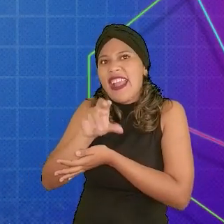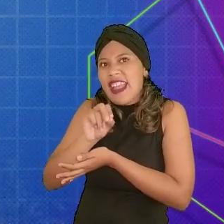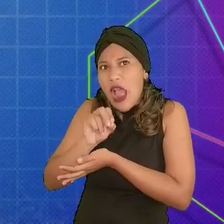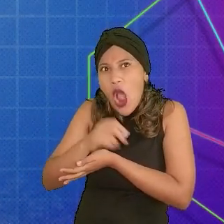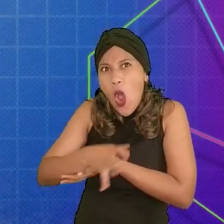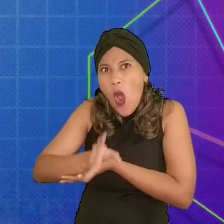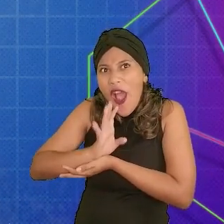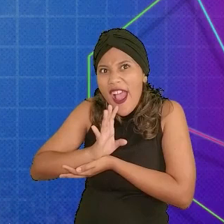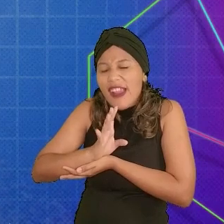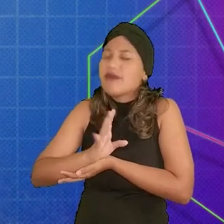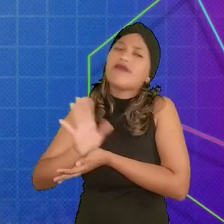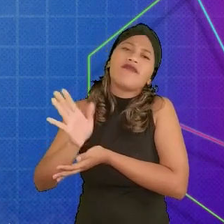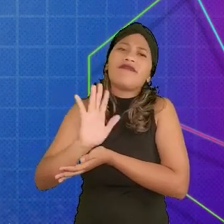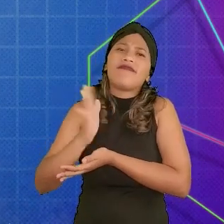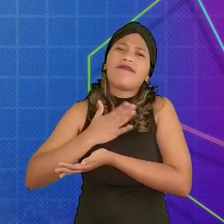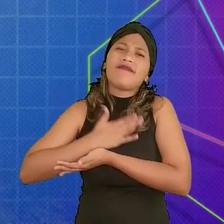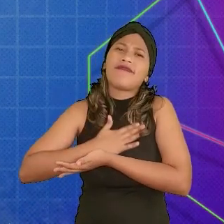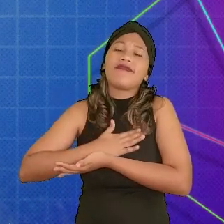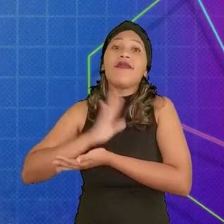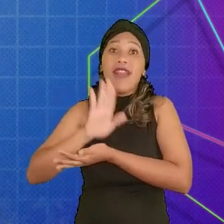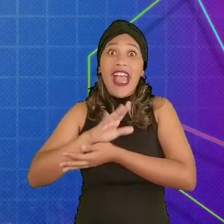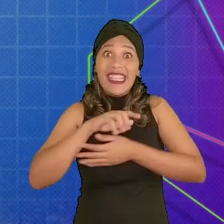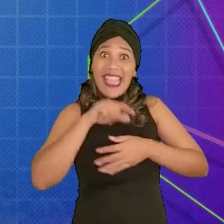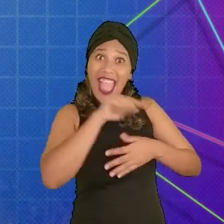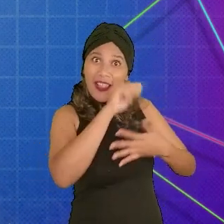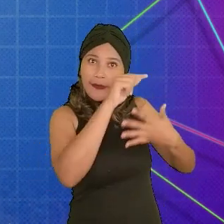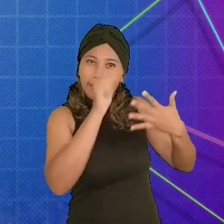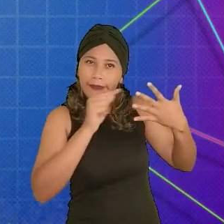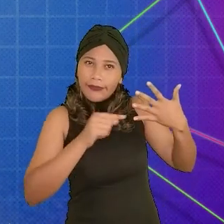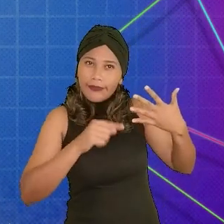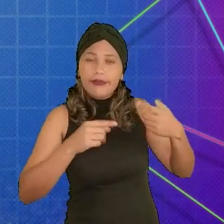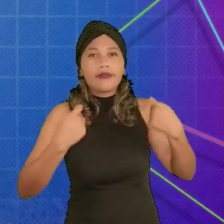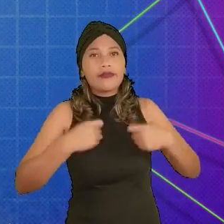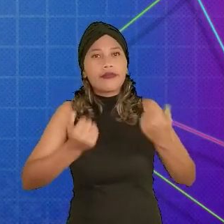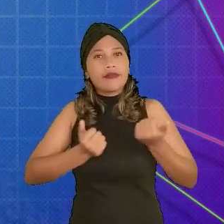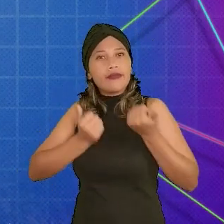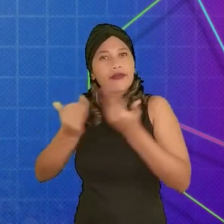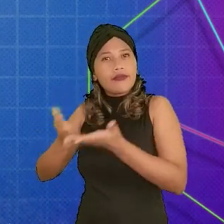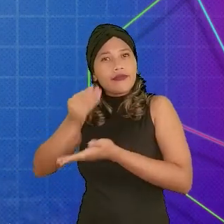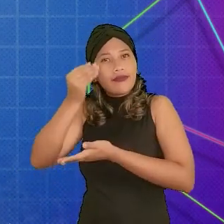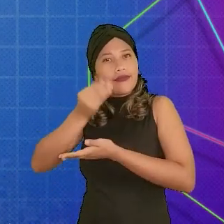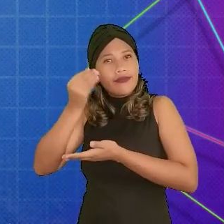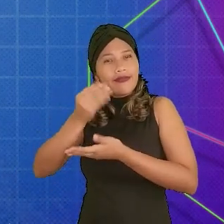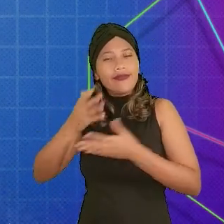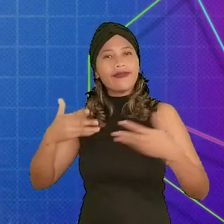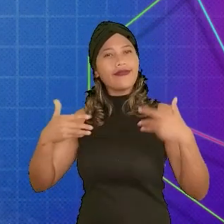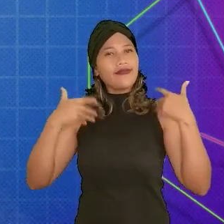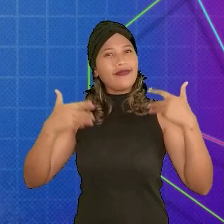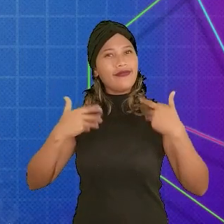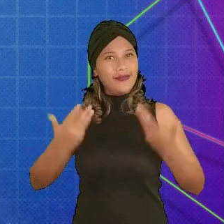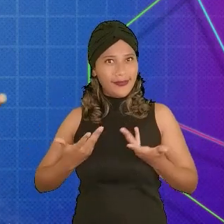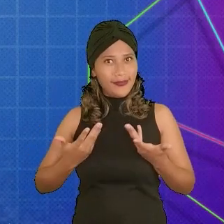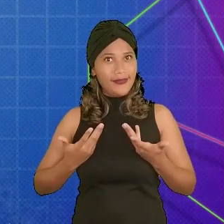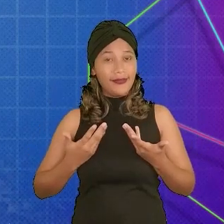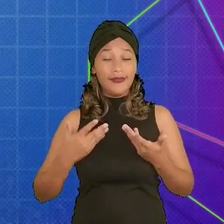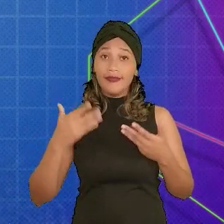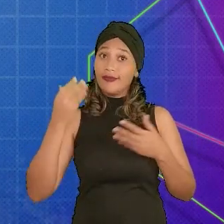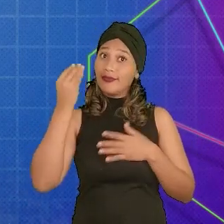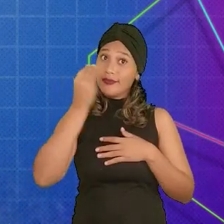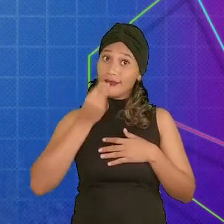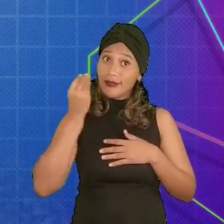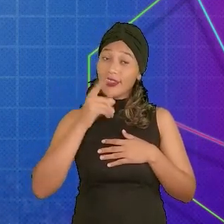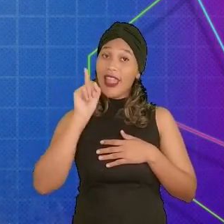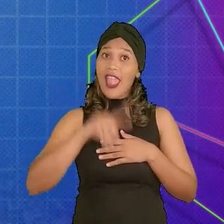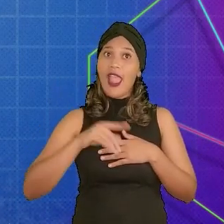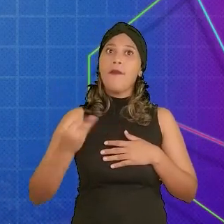precisa saber que elas estão ali. Mas essas mecânicas precisam gerar ao jogador uma experiência divertida. E experiência